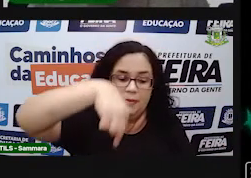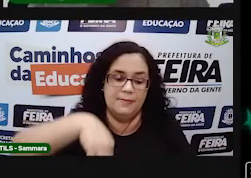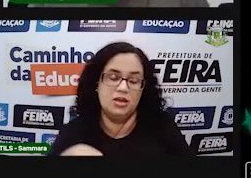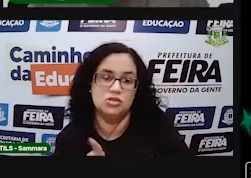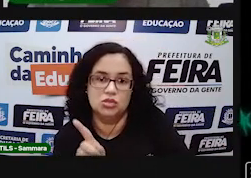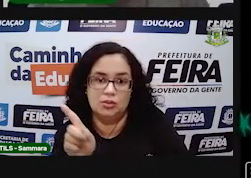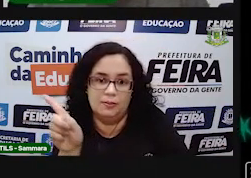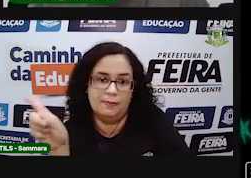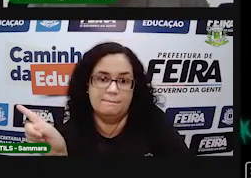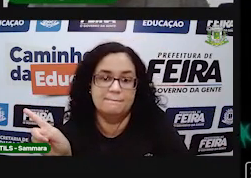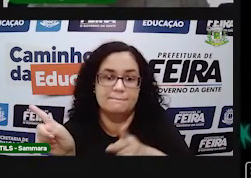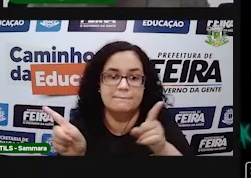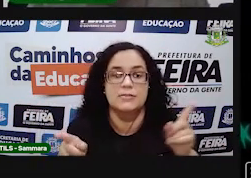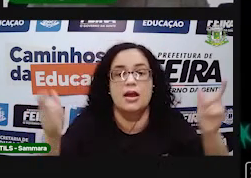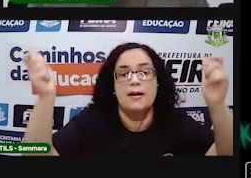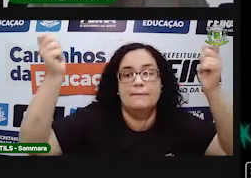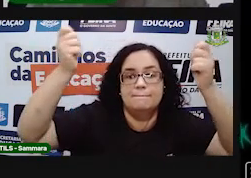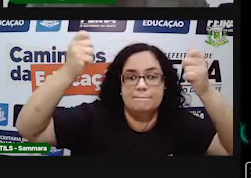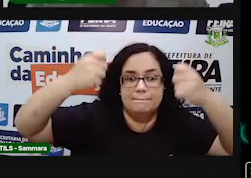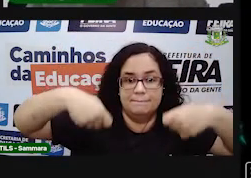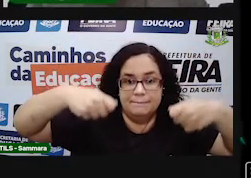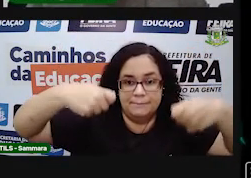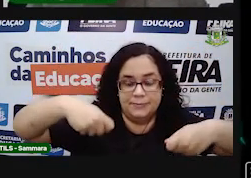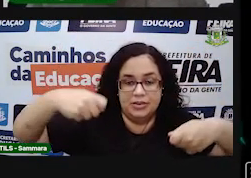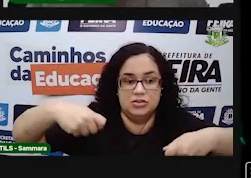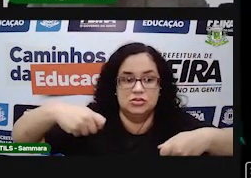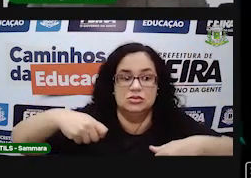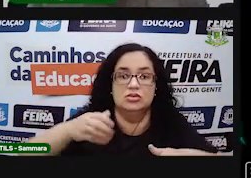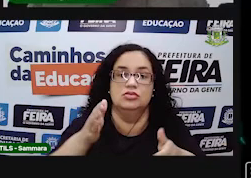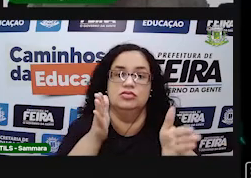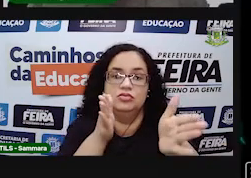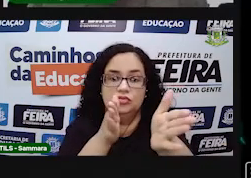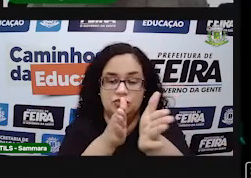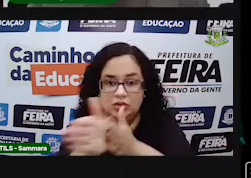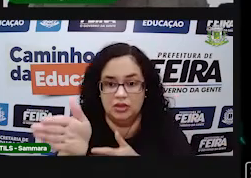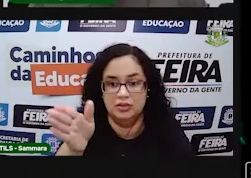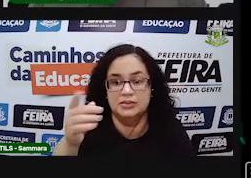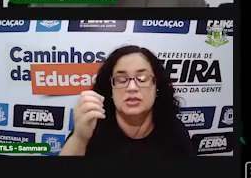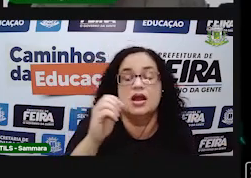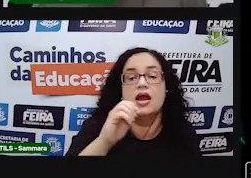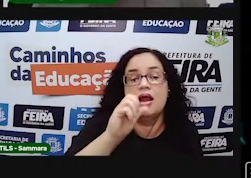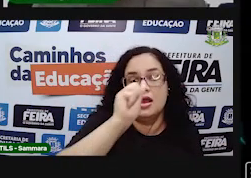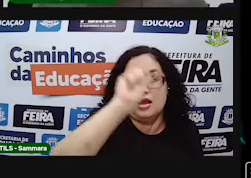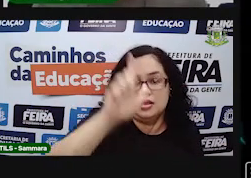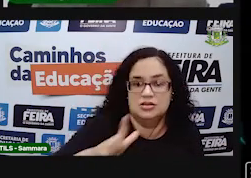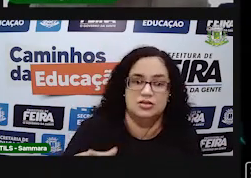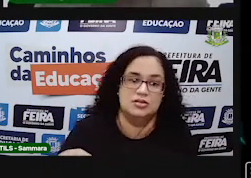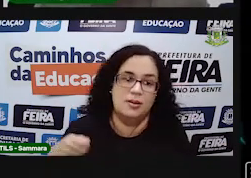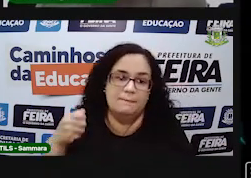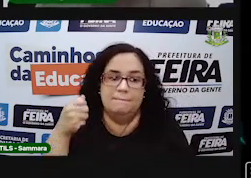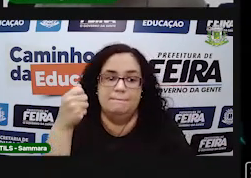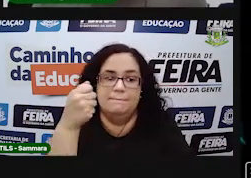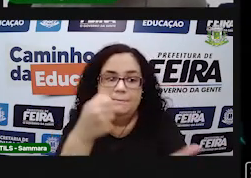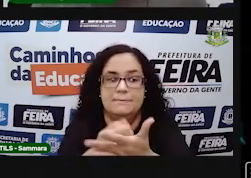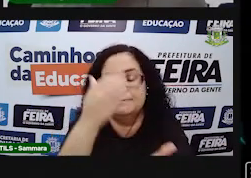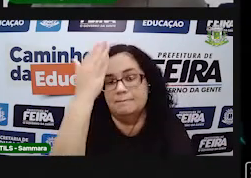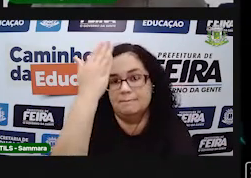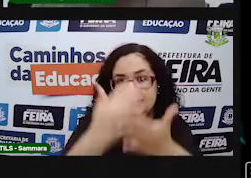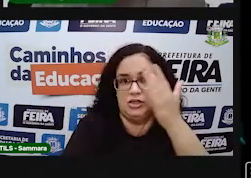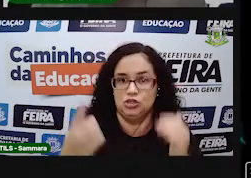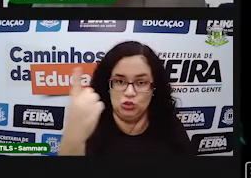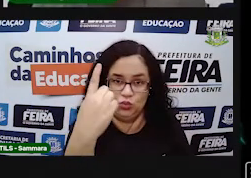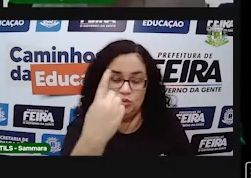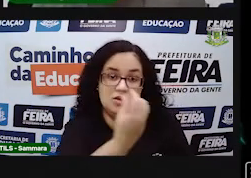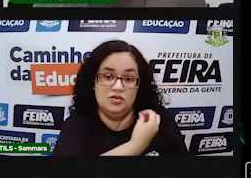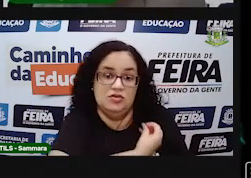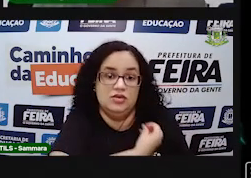para baixo, ou para o lado. E você precisa fugir dos personagens em azul. Se você se bater com eles, você